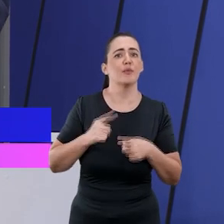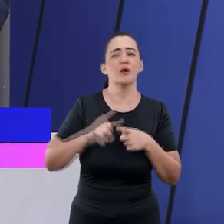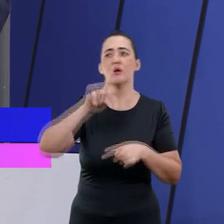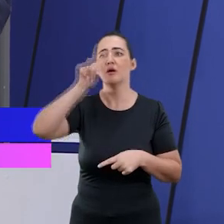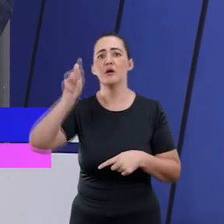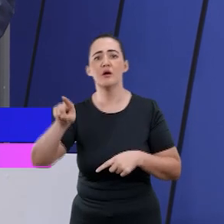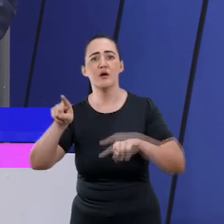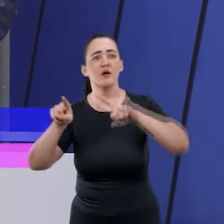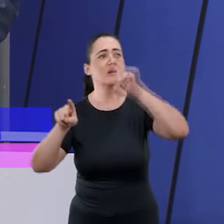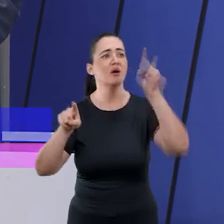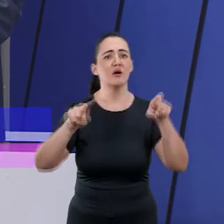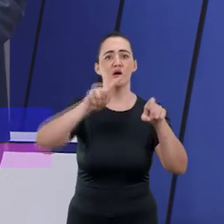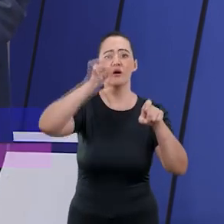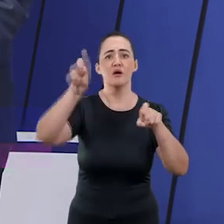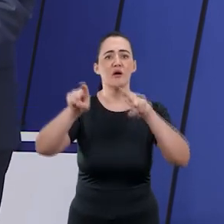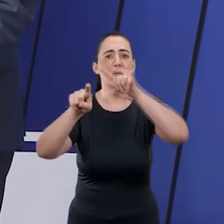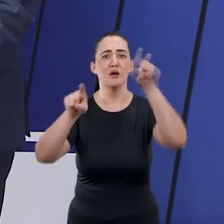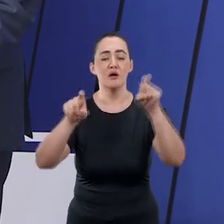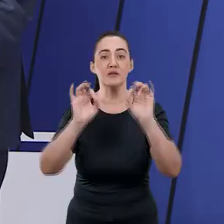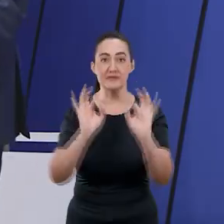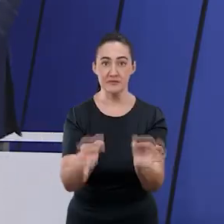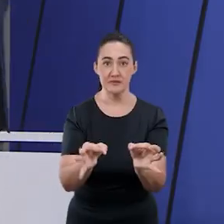melhor com a situação.